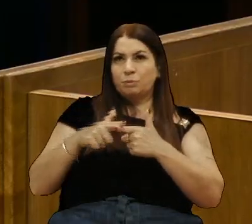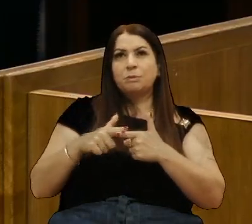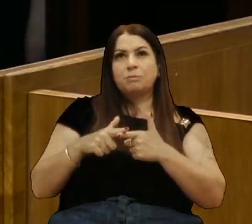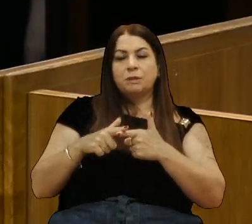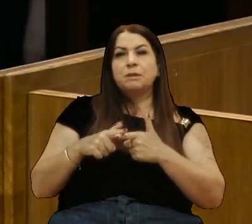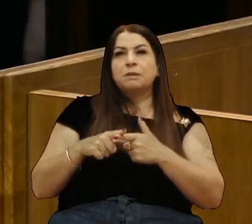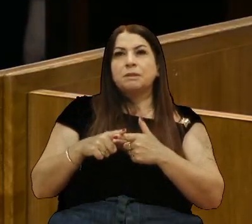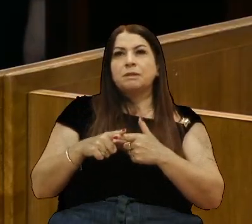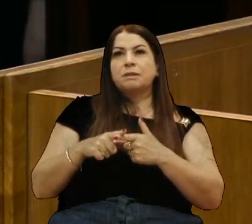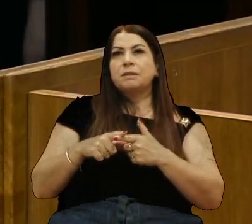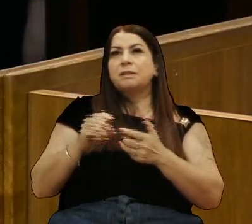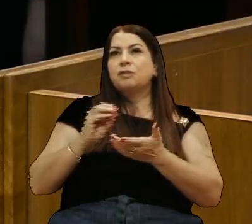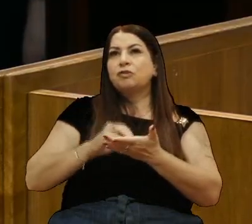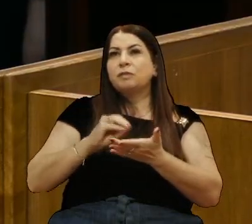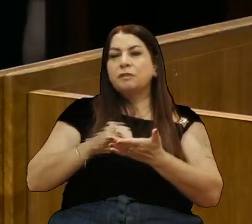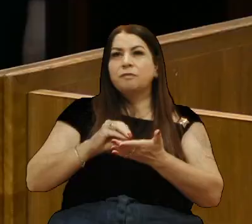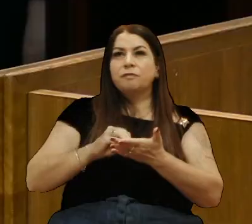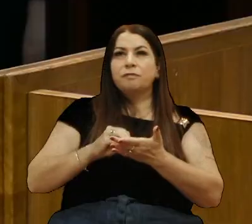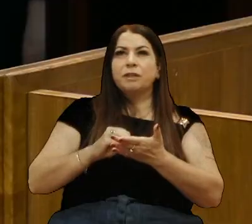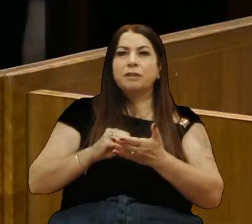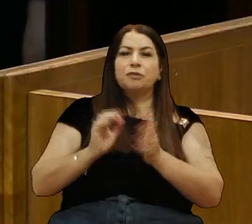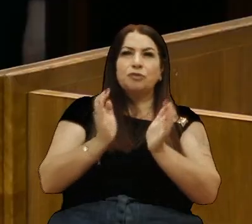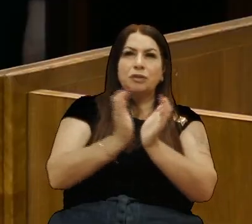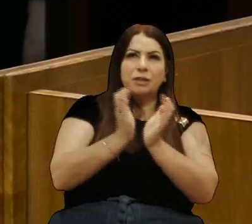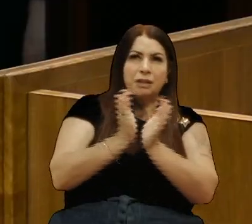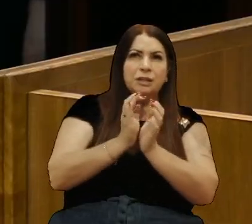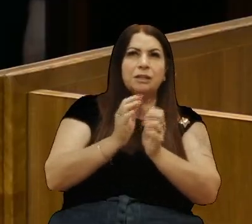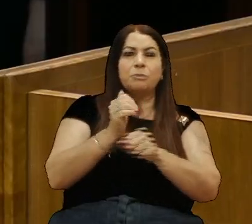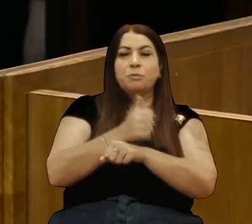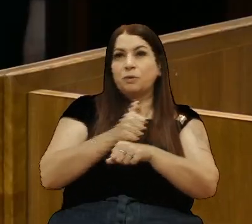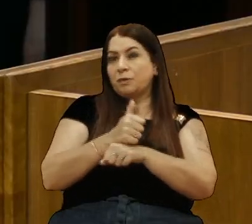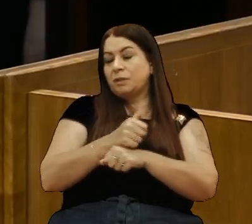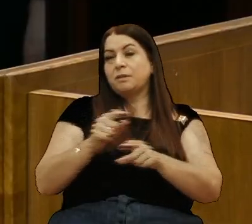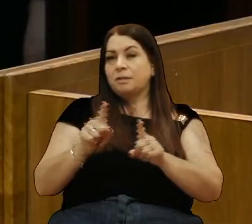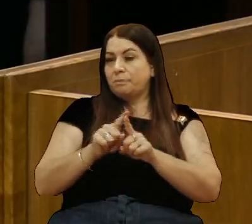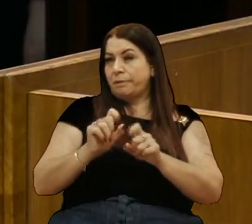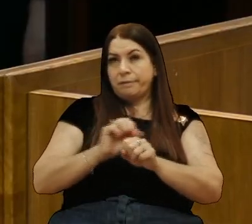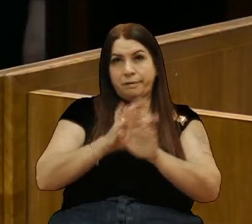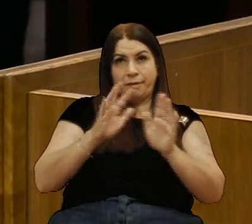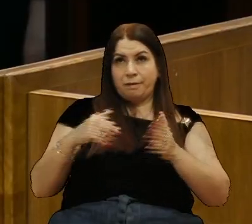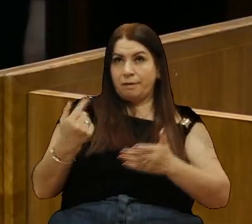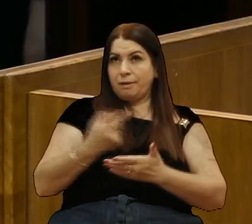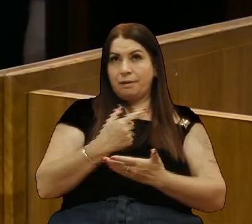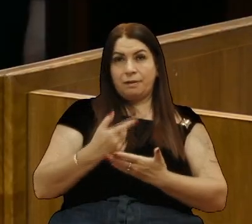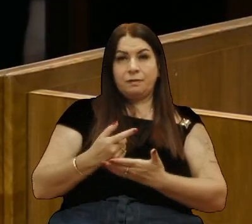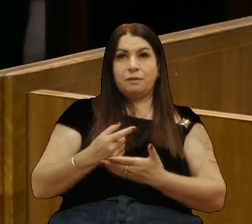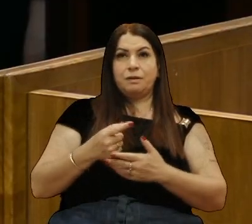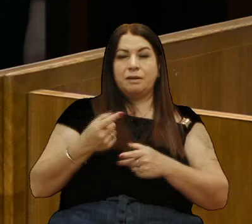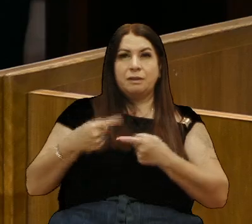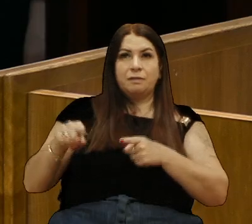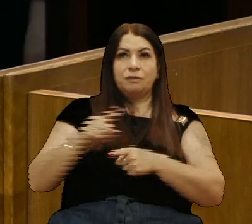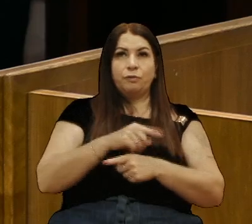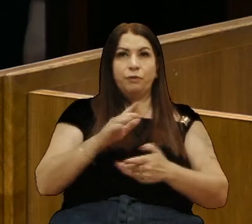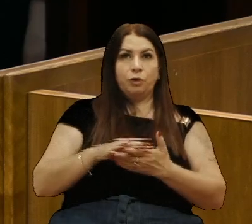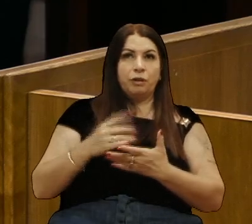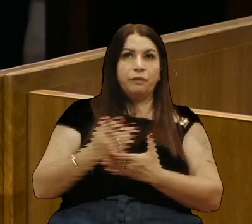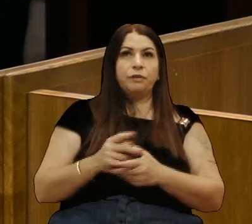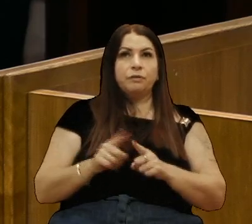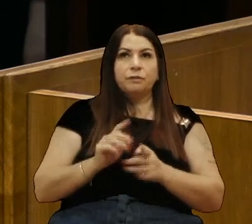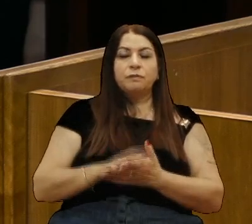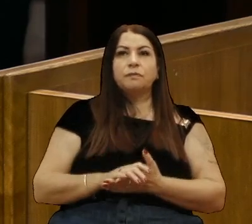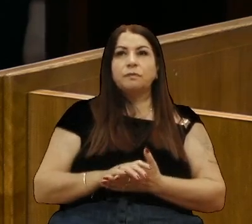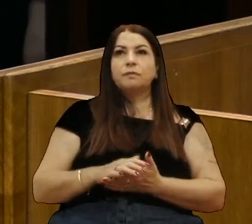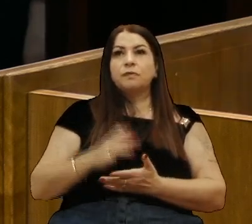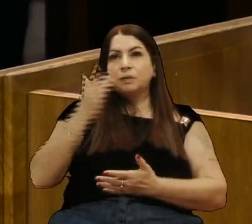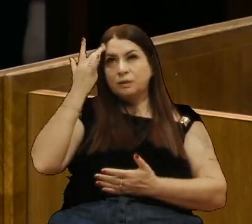na questão de falta de equipe, muito mais, e a questão, claro, que provoca aí em muitos profissionais a questão da